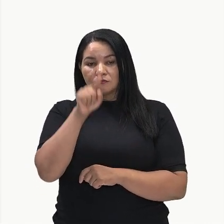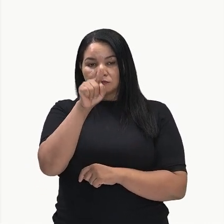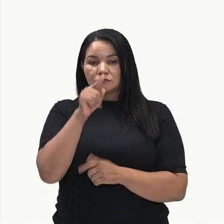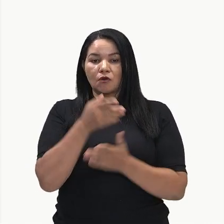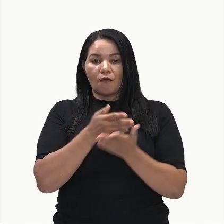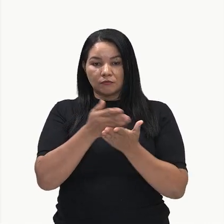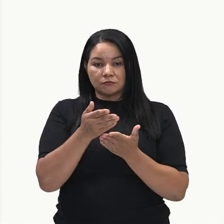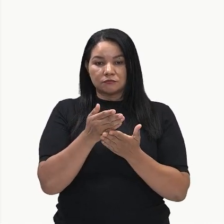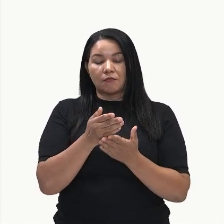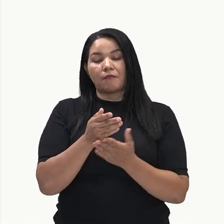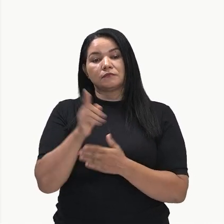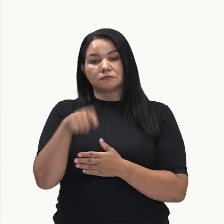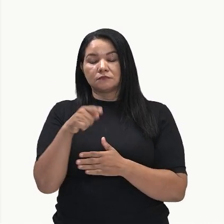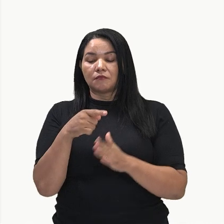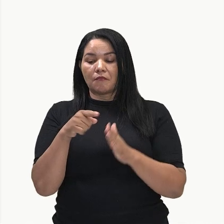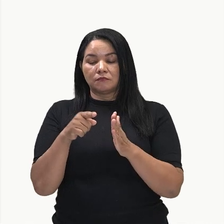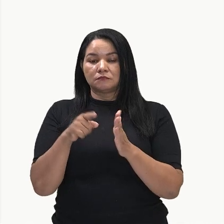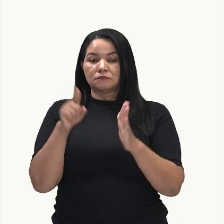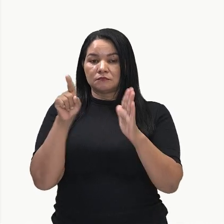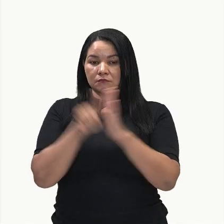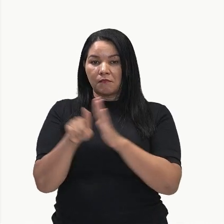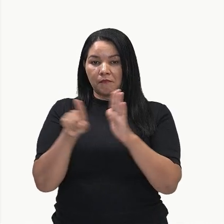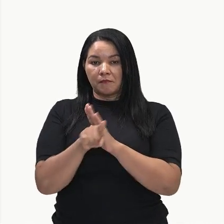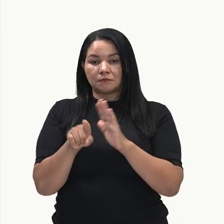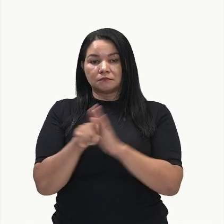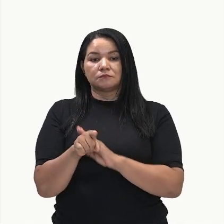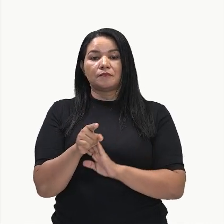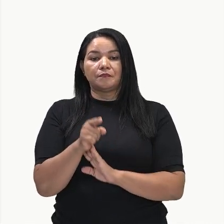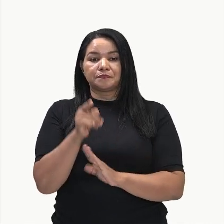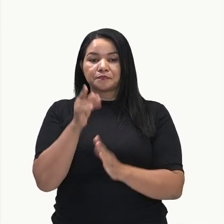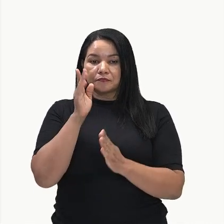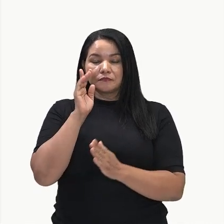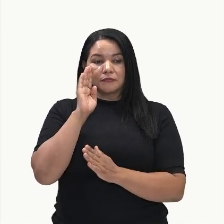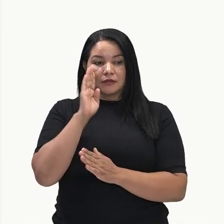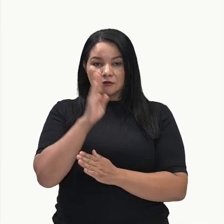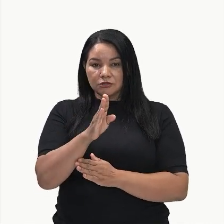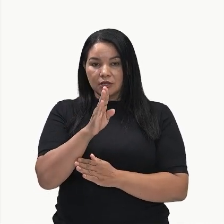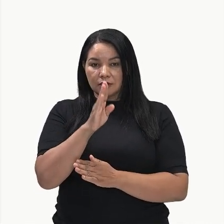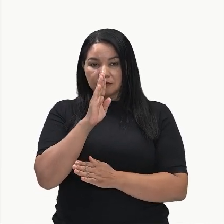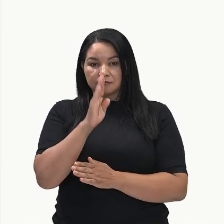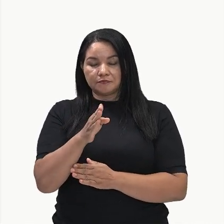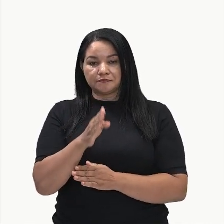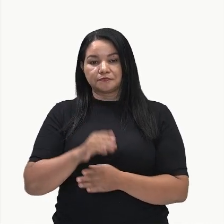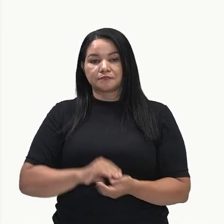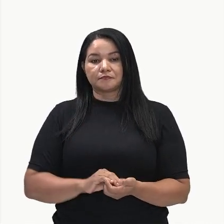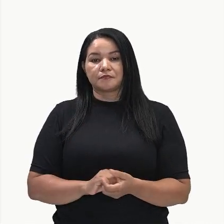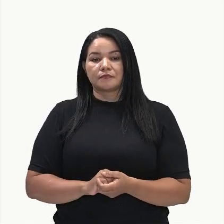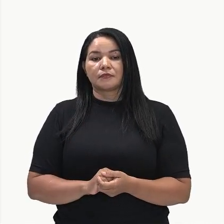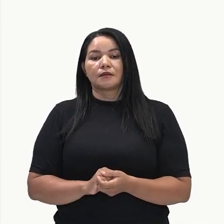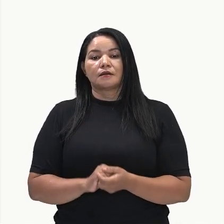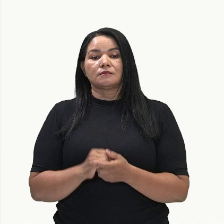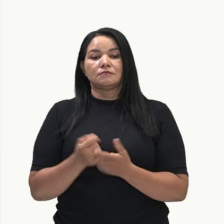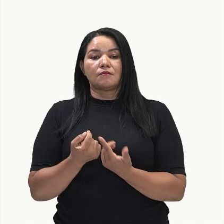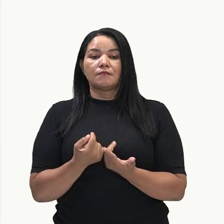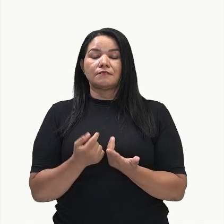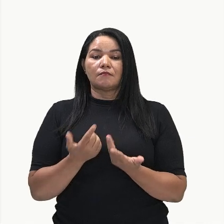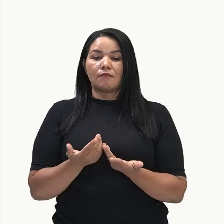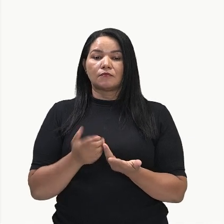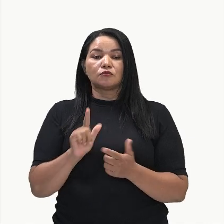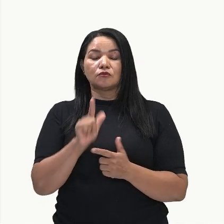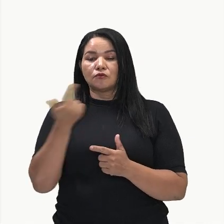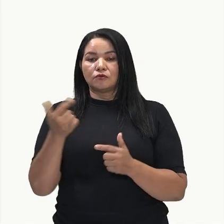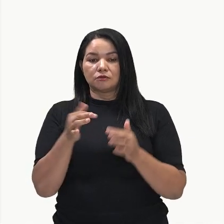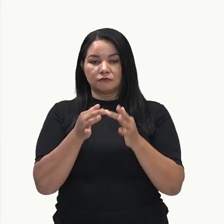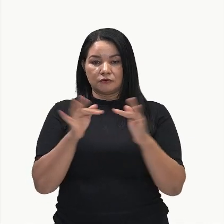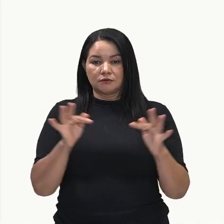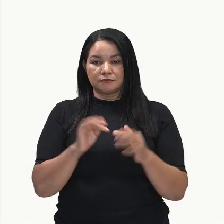elas são perguntas diretas. Agora, veja de baixo. Le perguntou de que se reía tanto. Olha, as